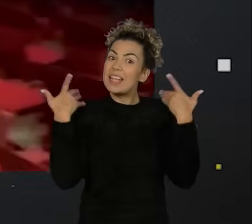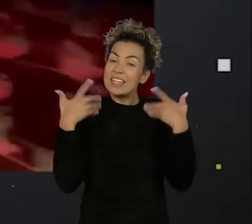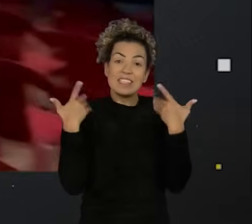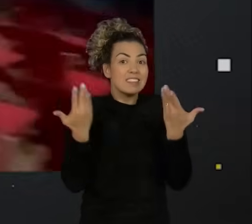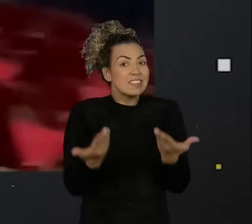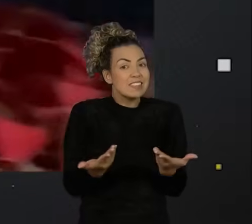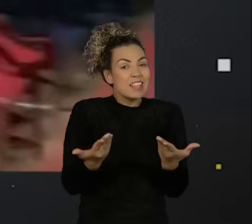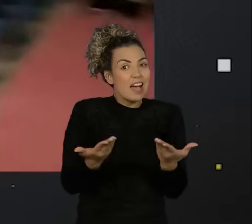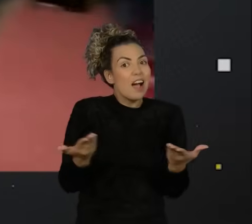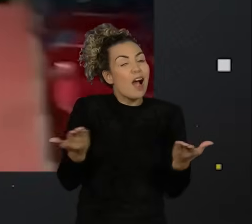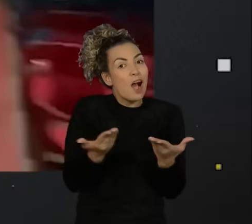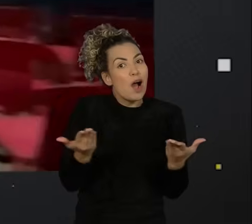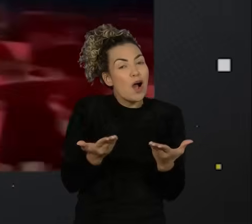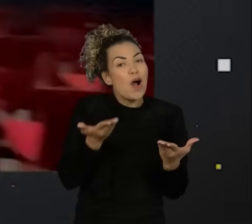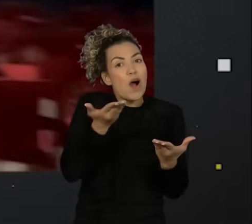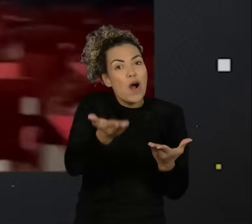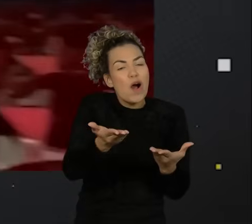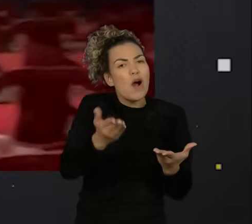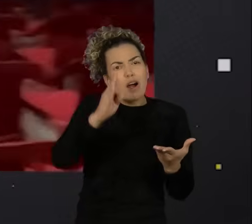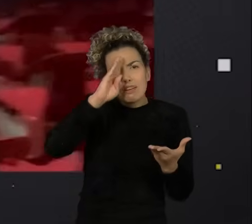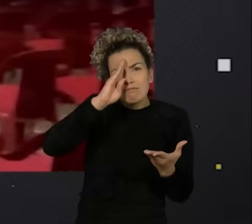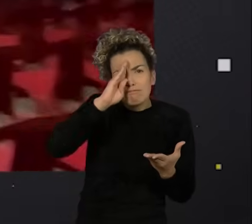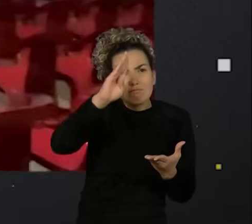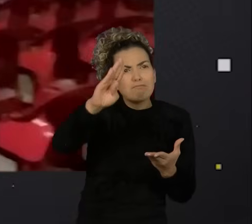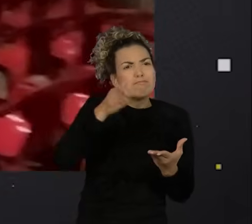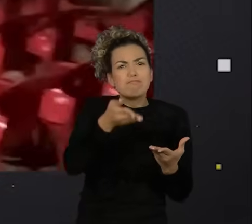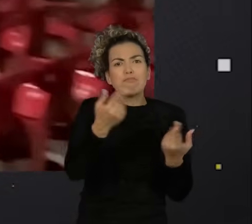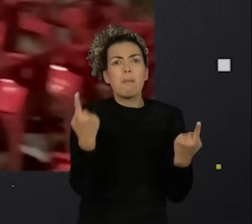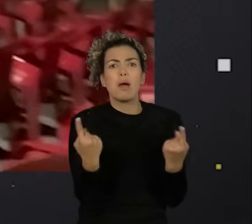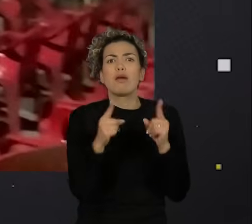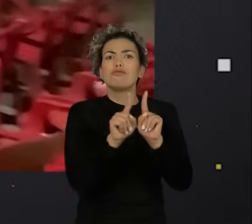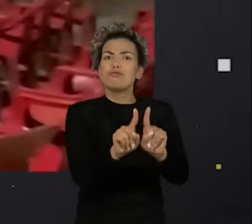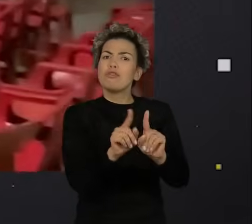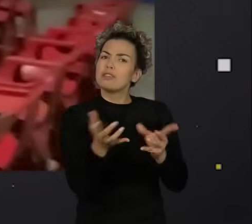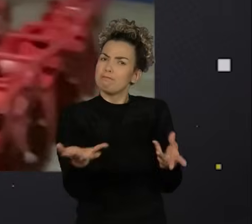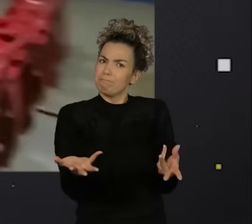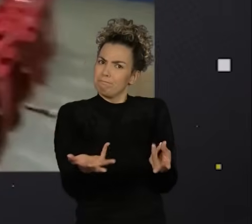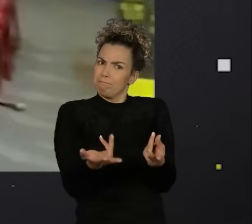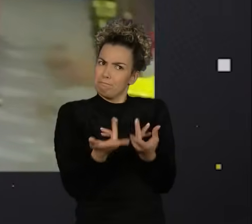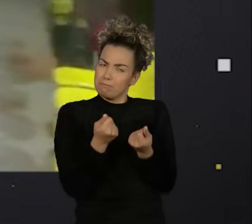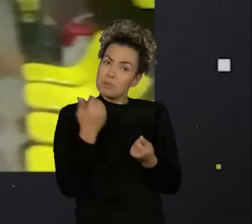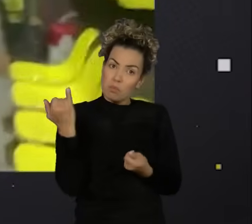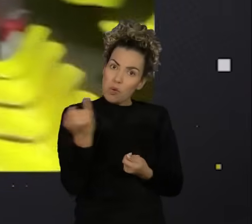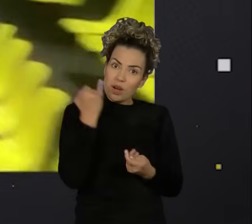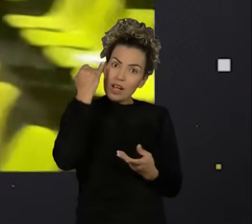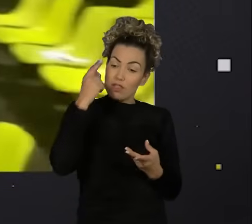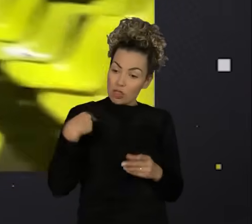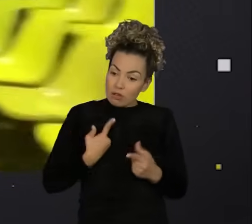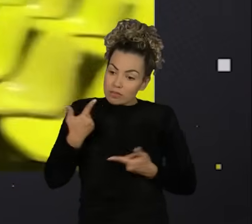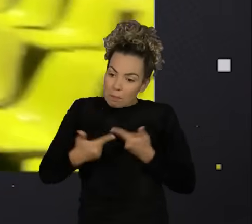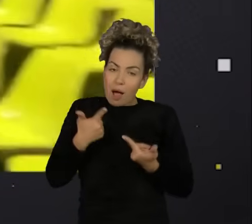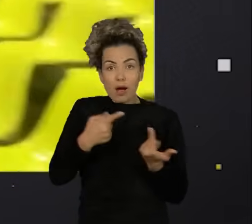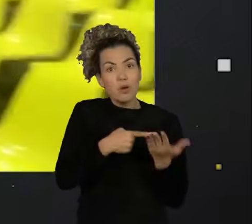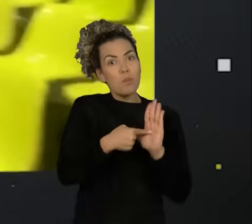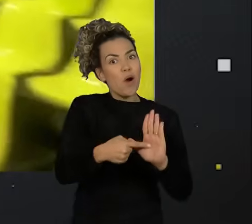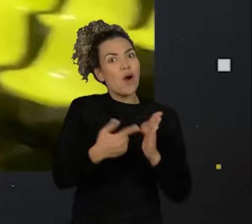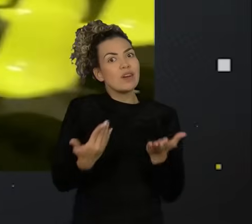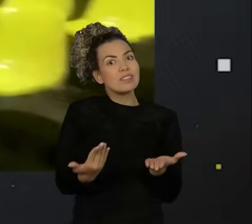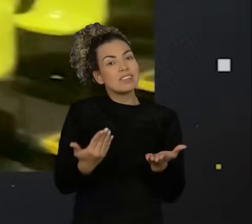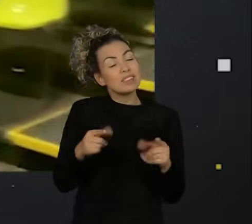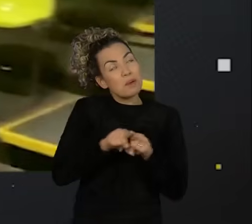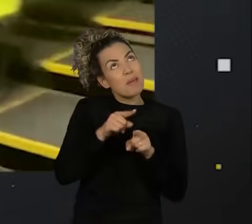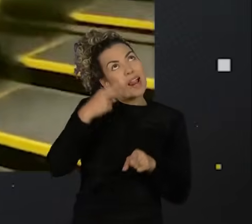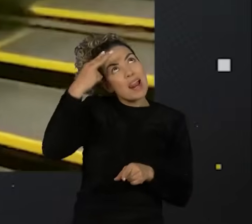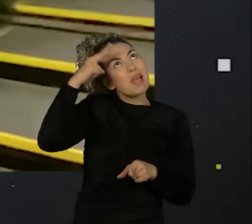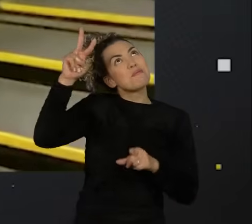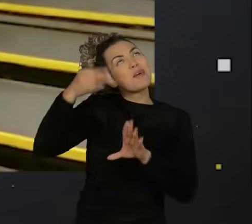no Persona em Foco, esse programa tão bacana e importante, né, sobre o nosso ofício, e poder dividir com você algumas